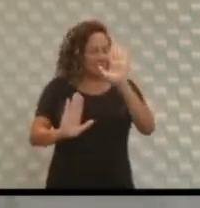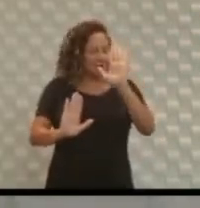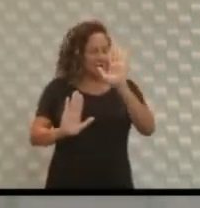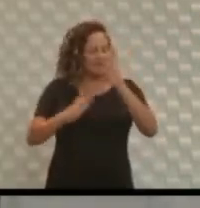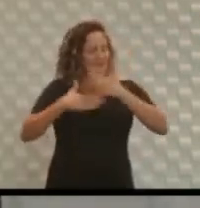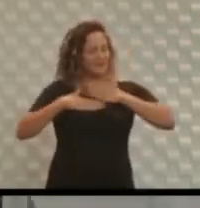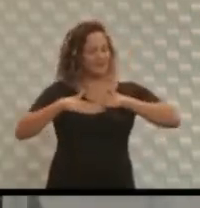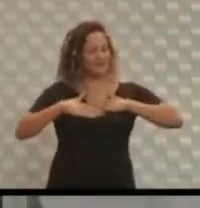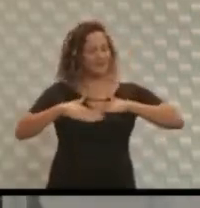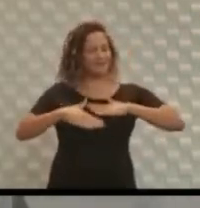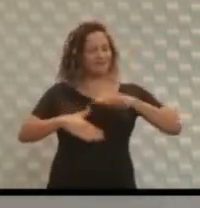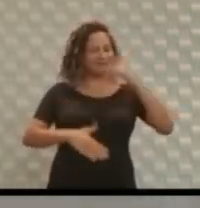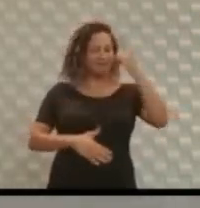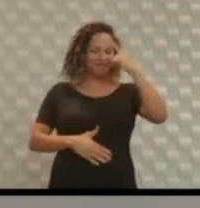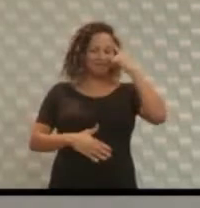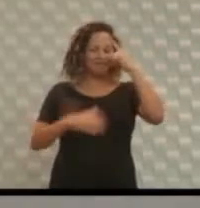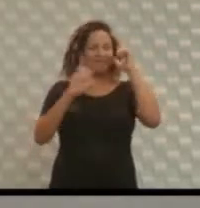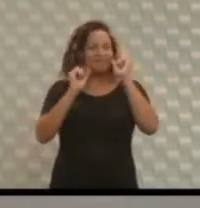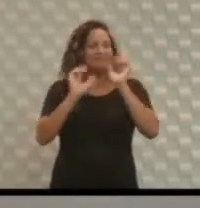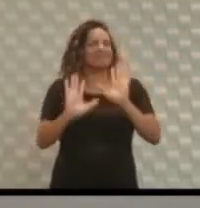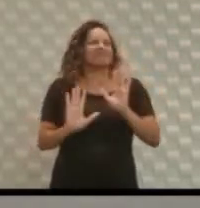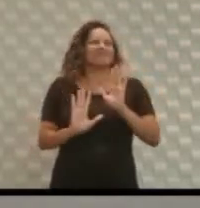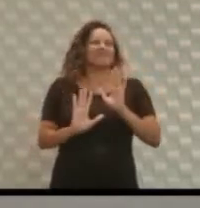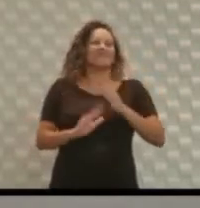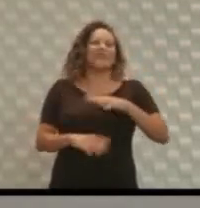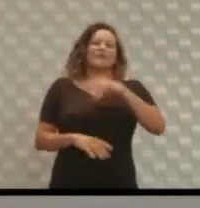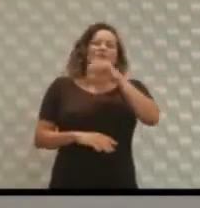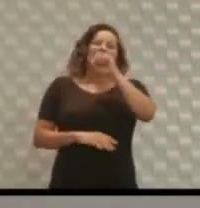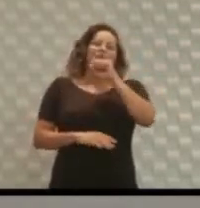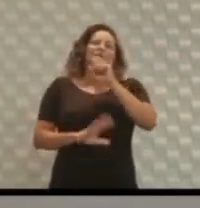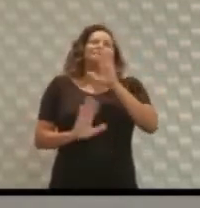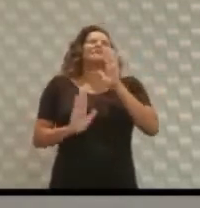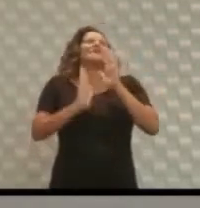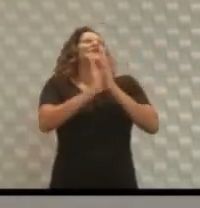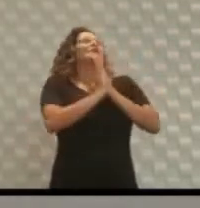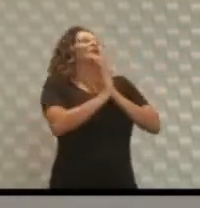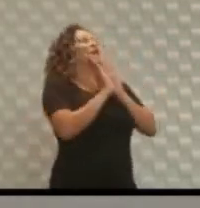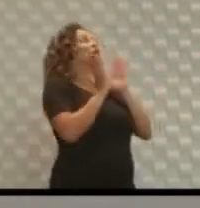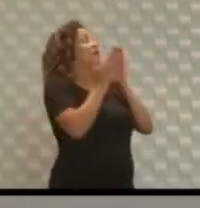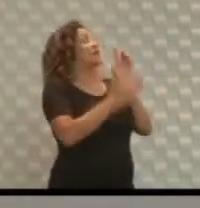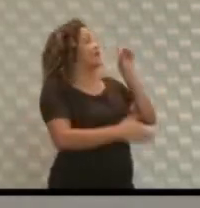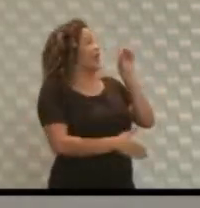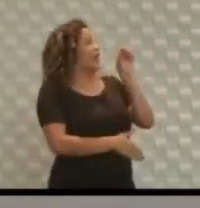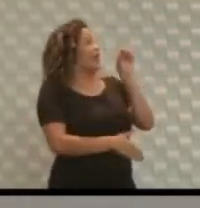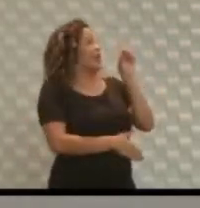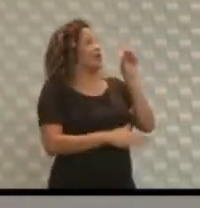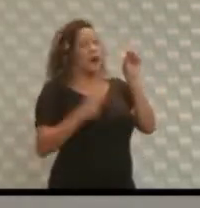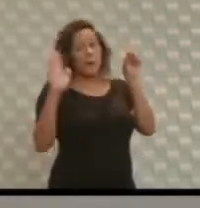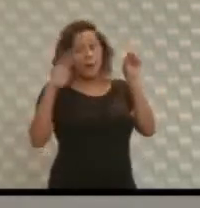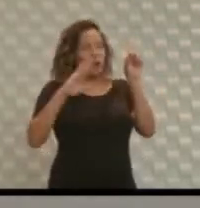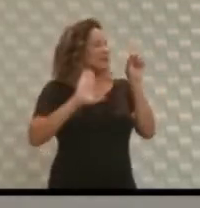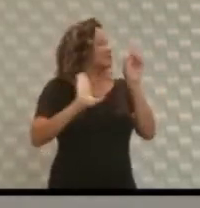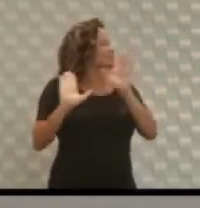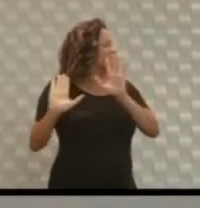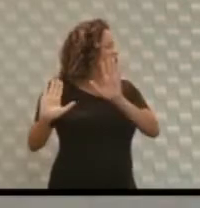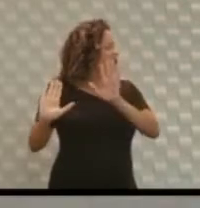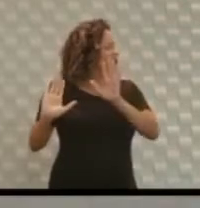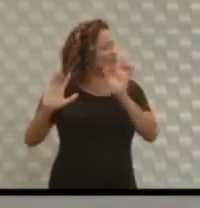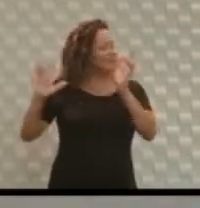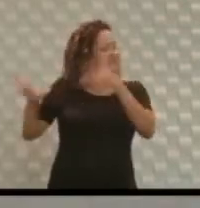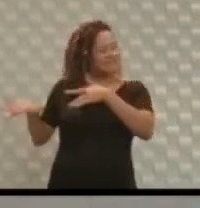engole e teme a Deus. E se aborreça do mal, fala, não, deixa eu me segurar